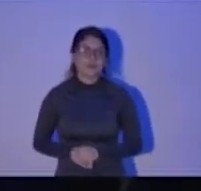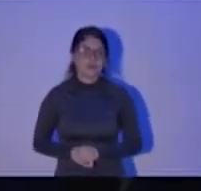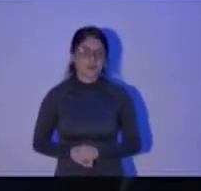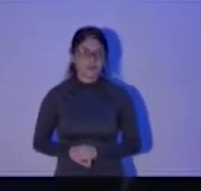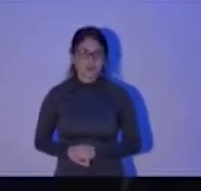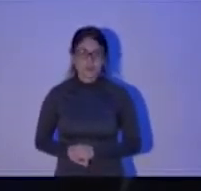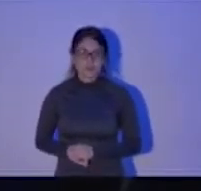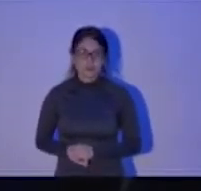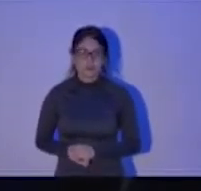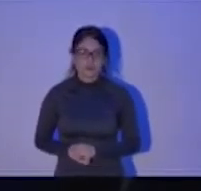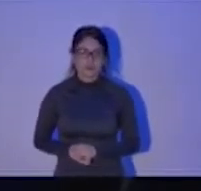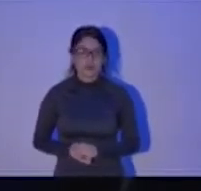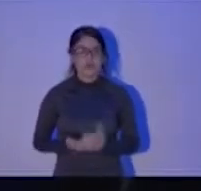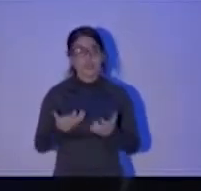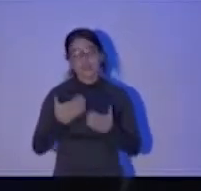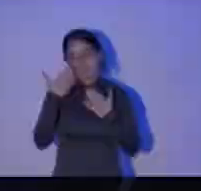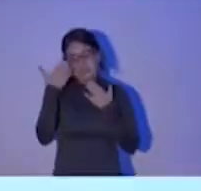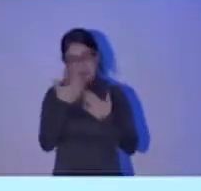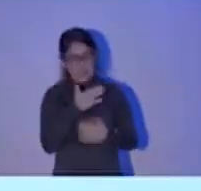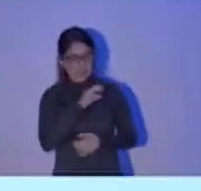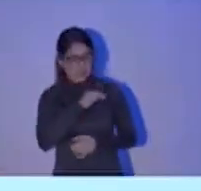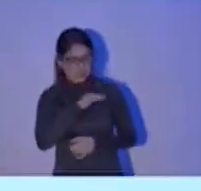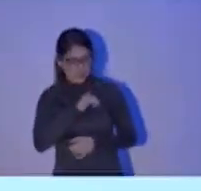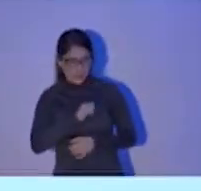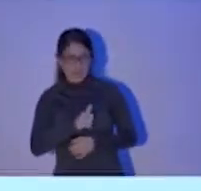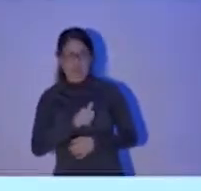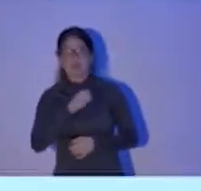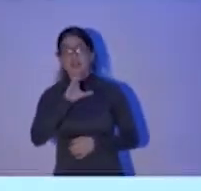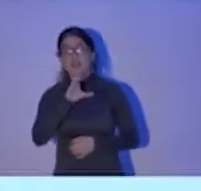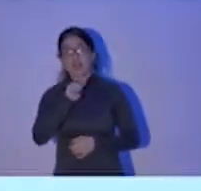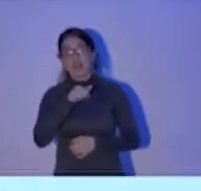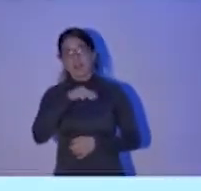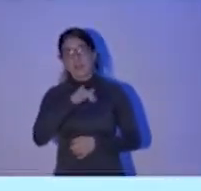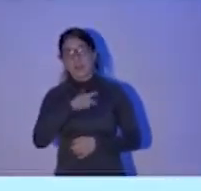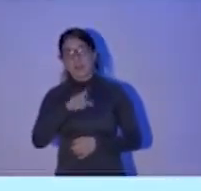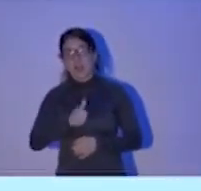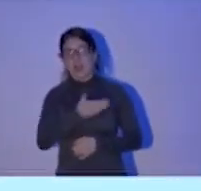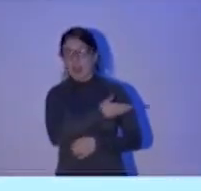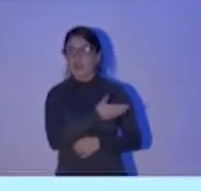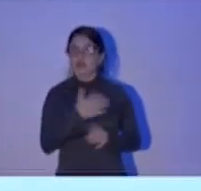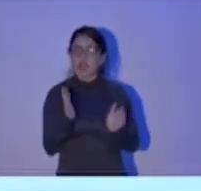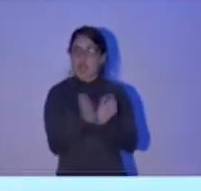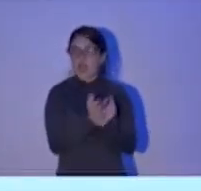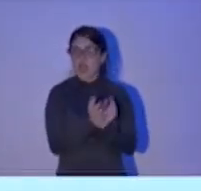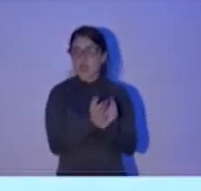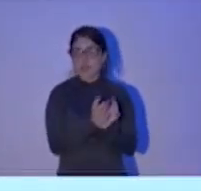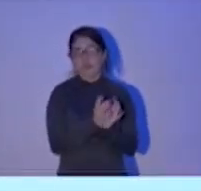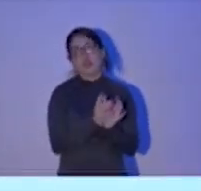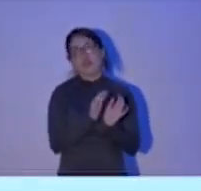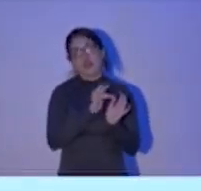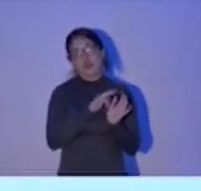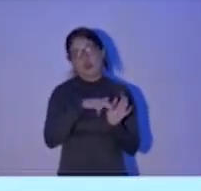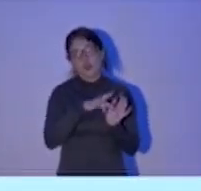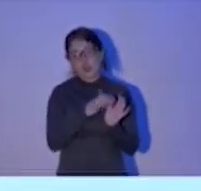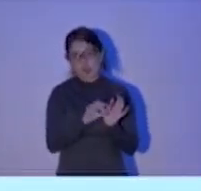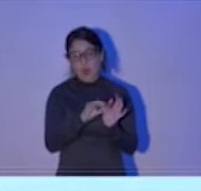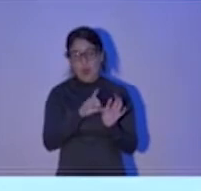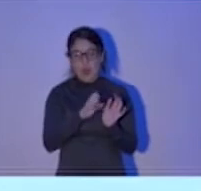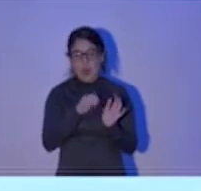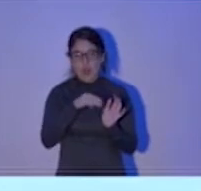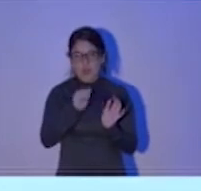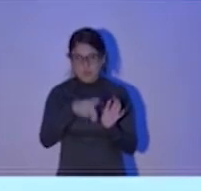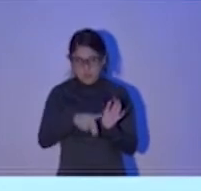Bom, eu gostaria de agradecer a Camila, toda a equipe da Fundação Lema, dizer da importância desse evento, desse